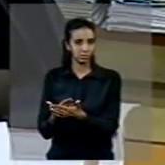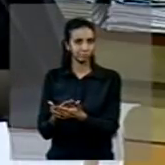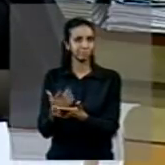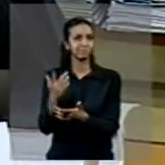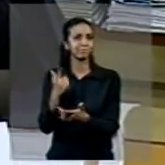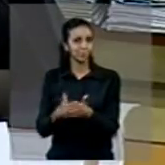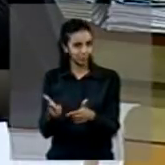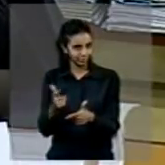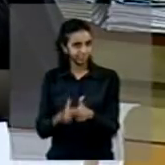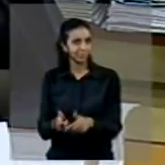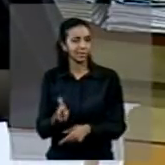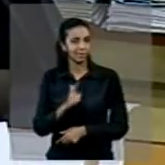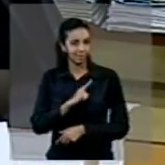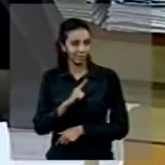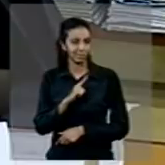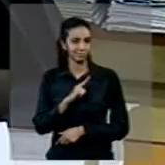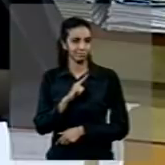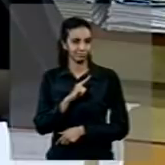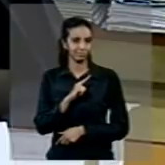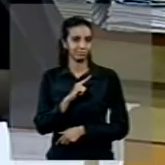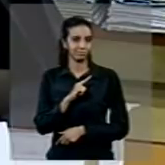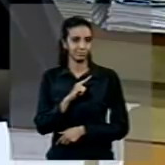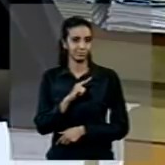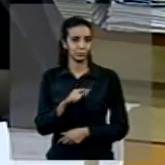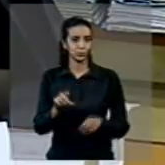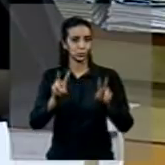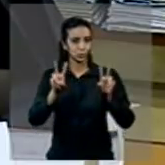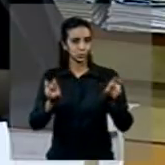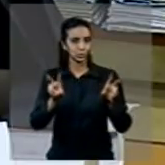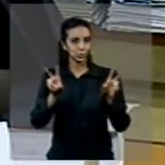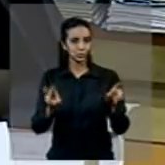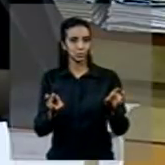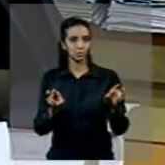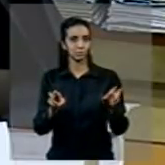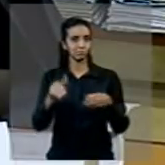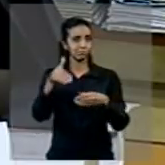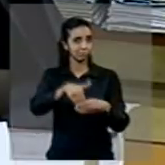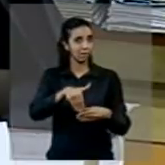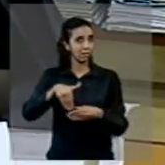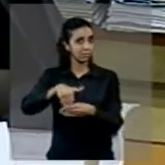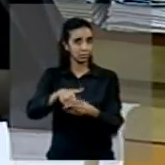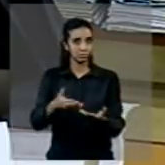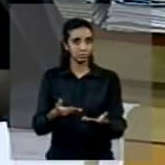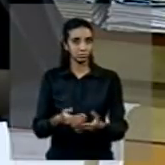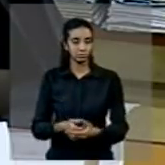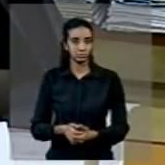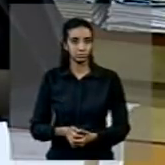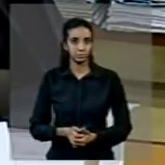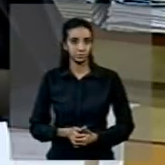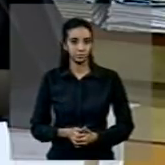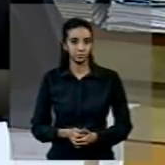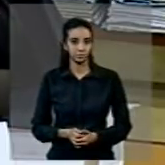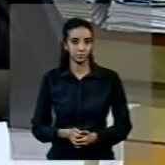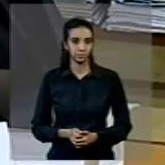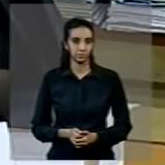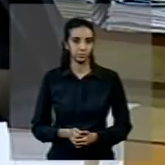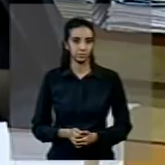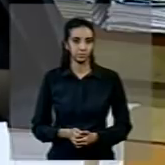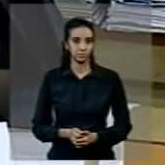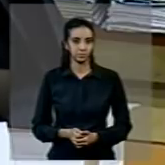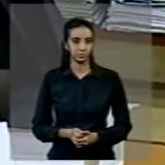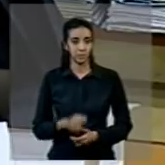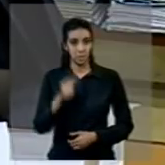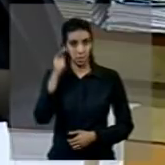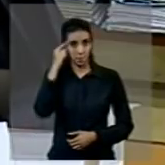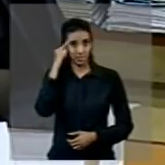problemática em relação ao processo eleitoral. Em nome da verdade